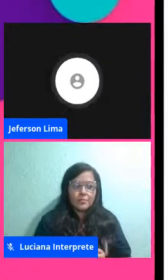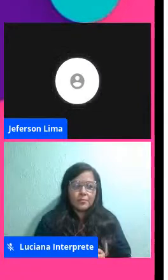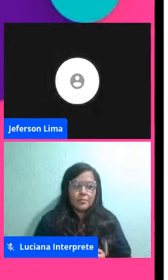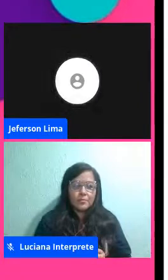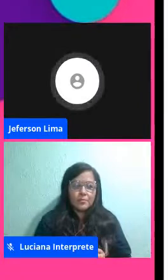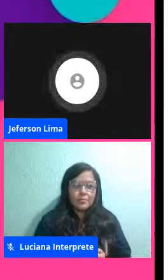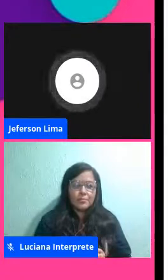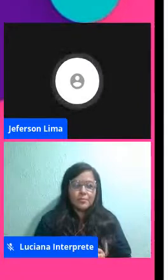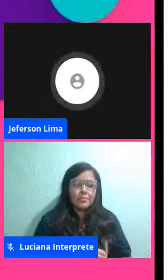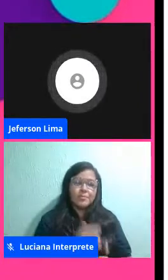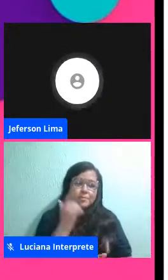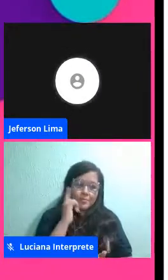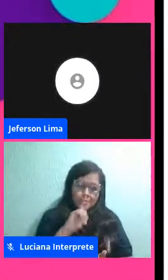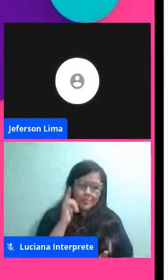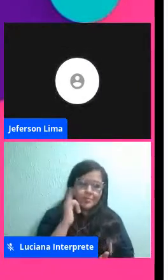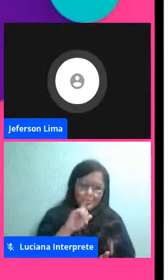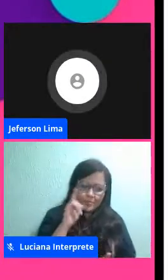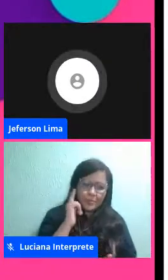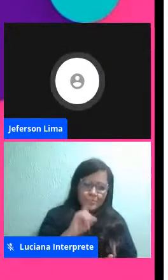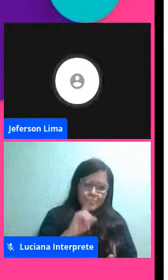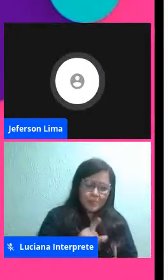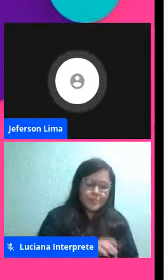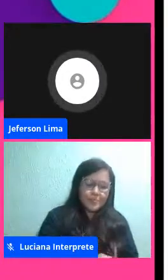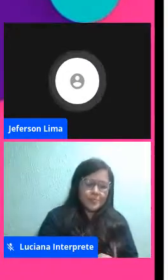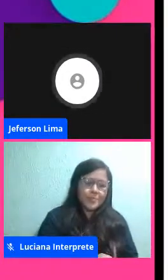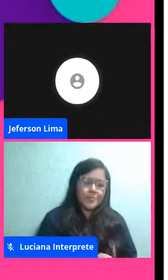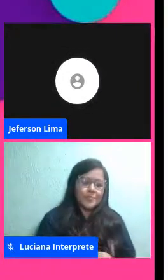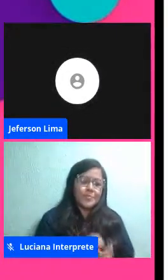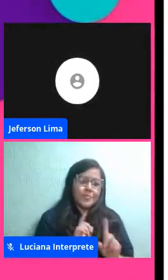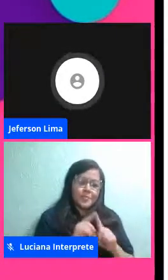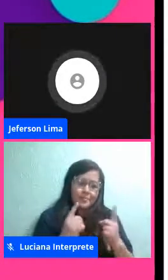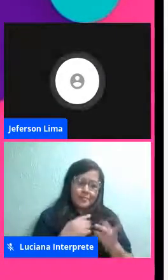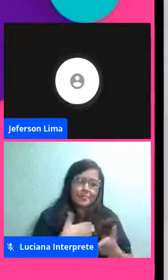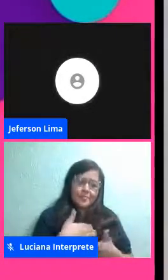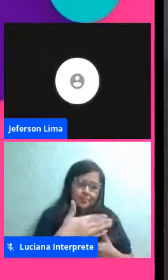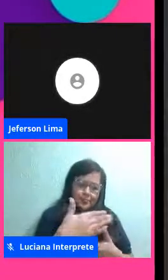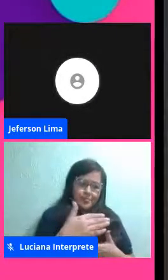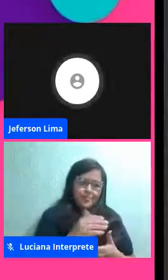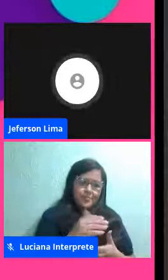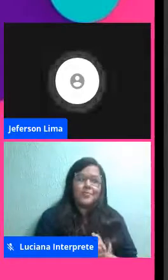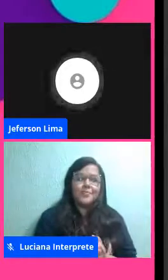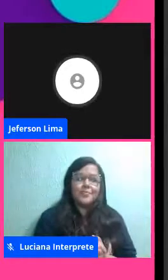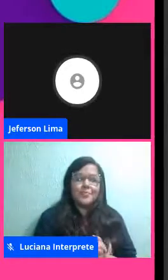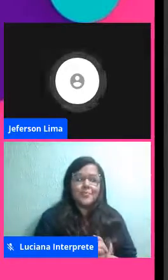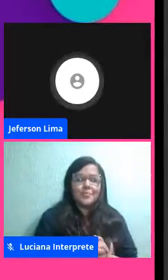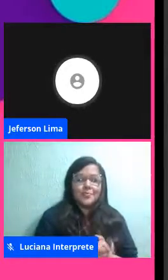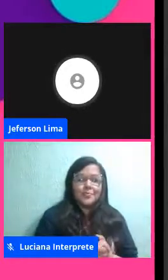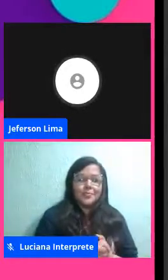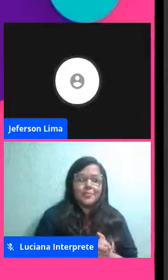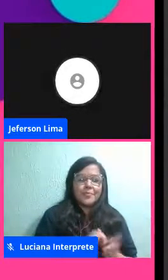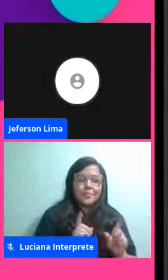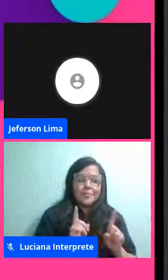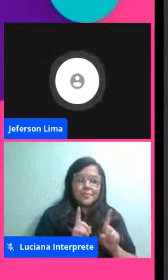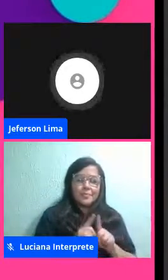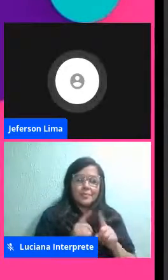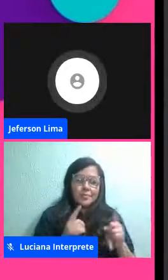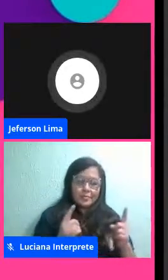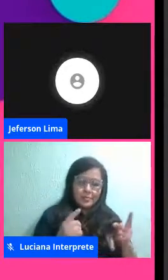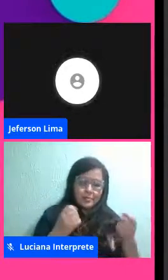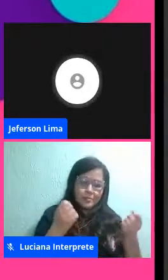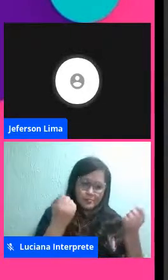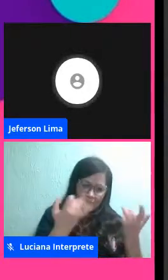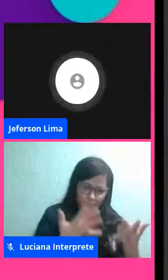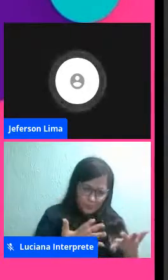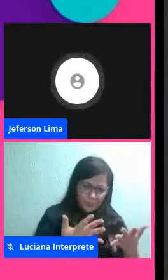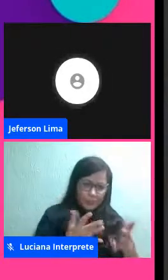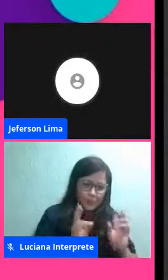Pronto, valeu. Então vamos lá. Deixa eu transmitir para aqui e terminar a falação.